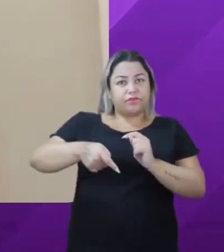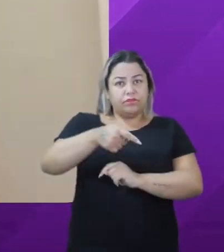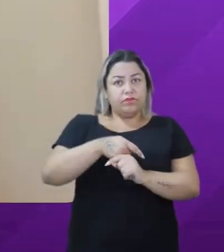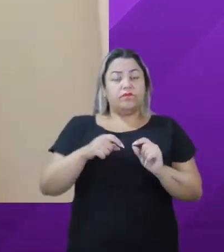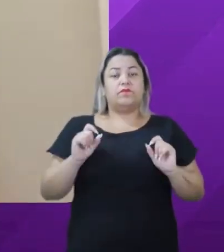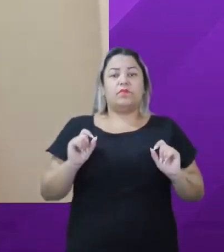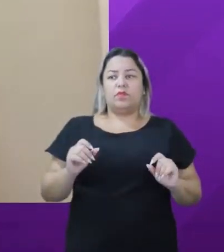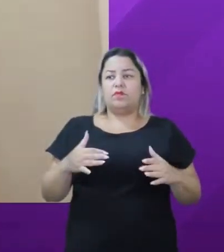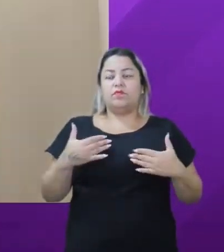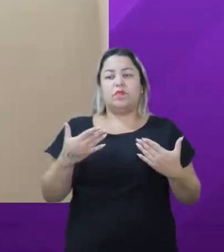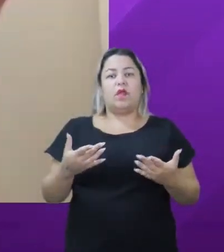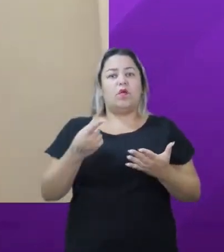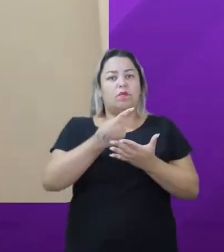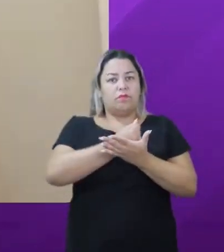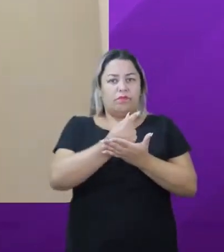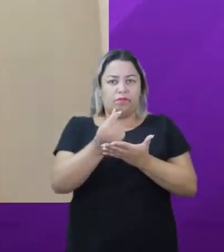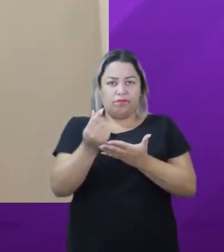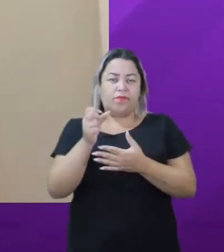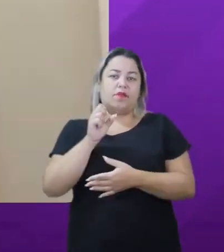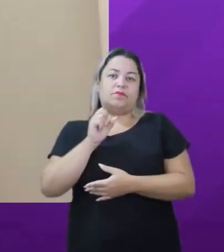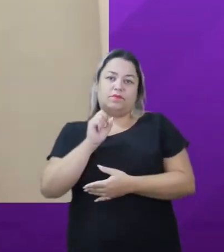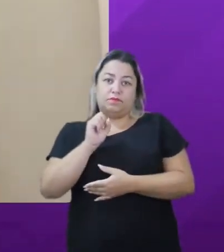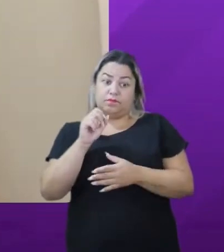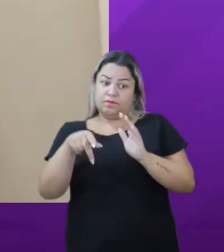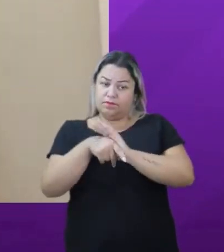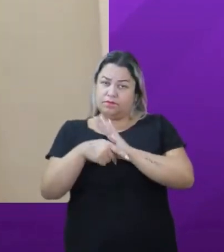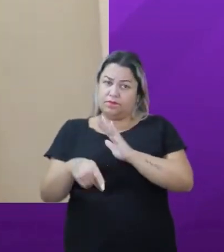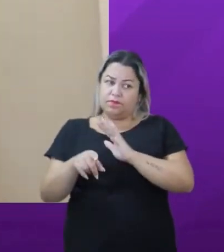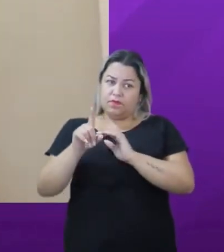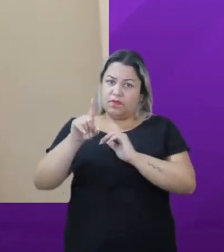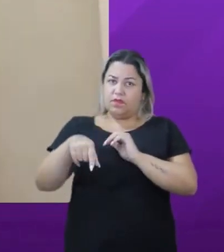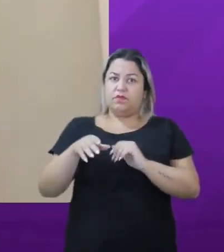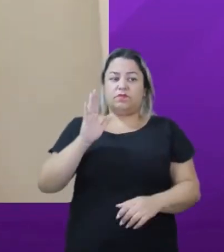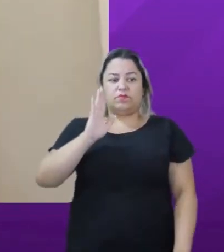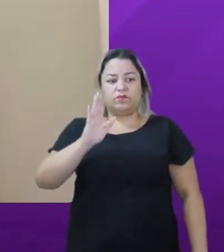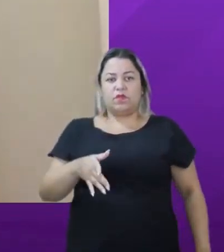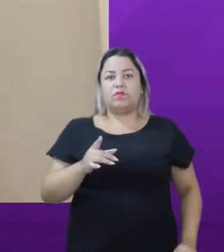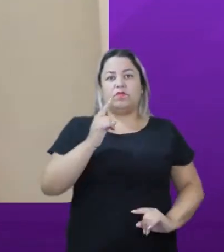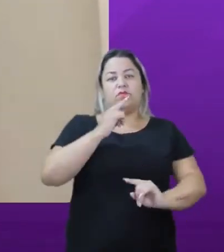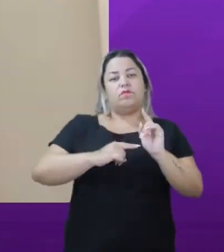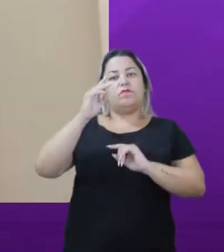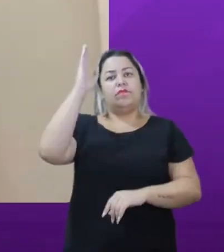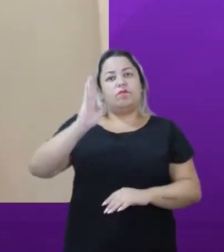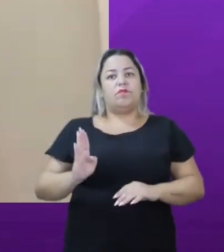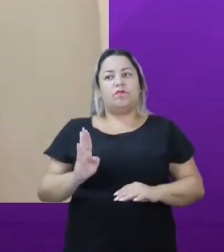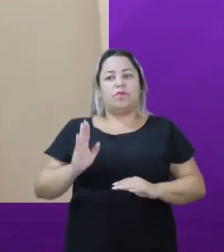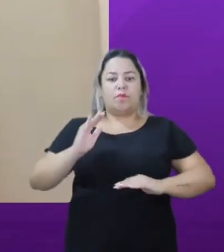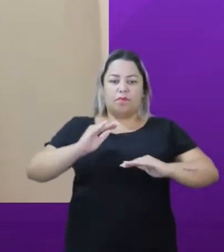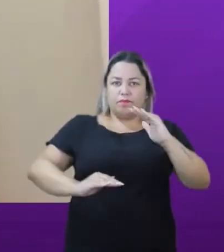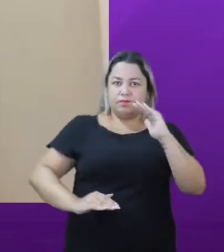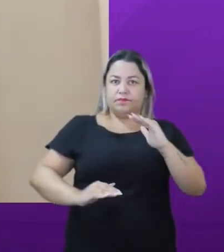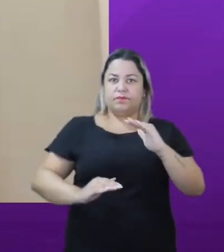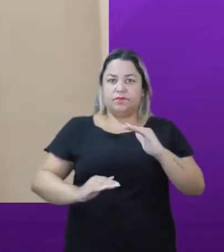que, enfim, o capitalismo em si, ele já, né, constrói uma sociedade desigual,